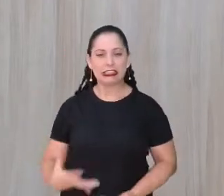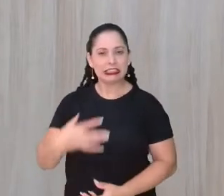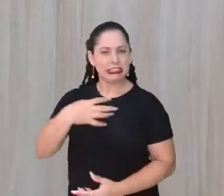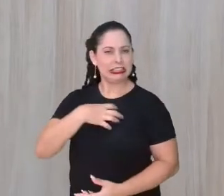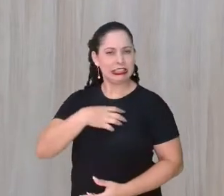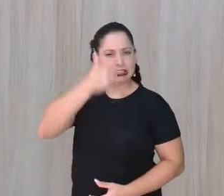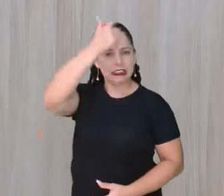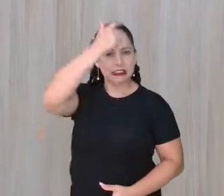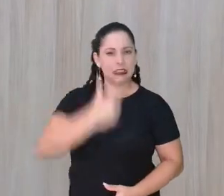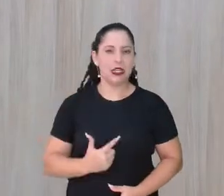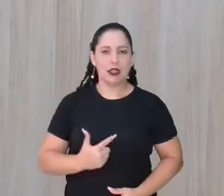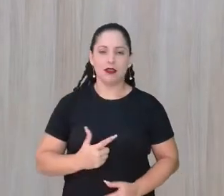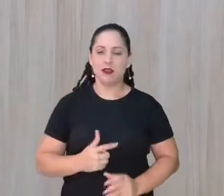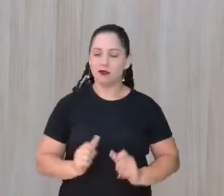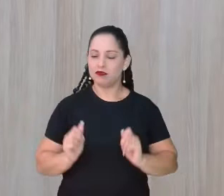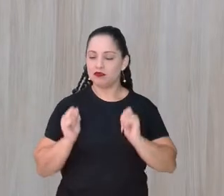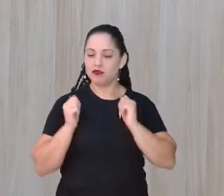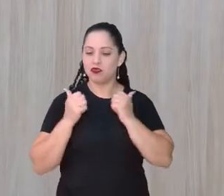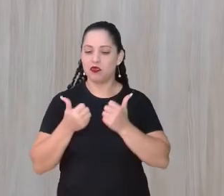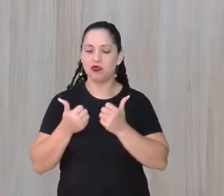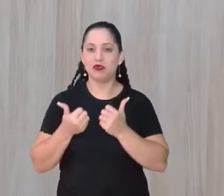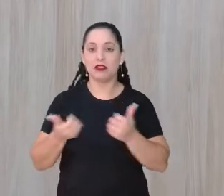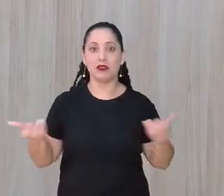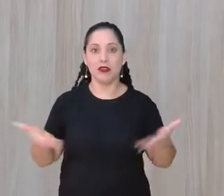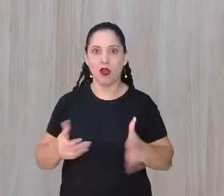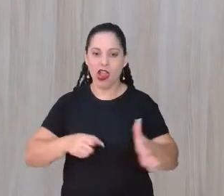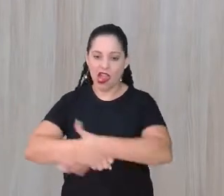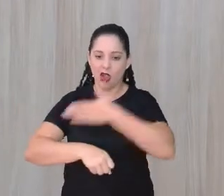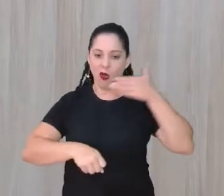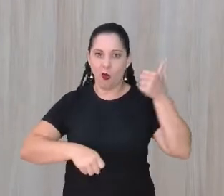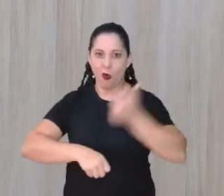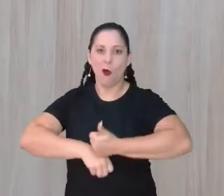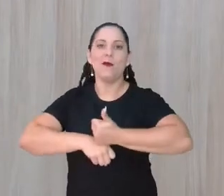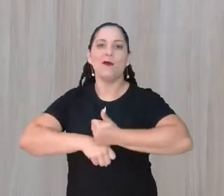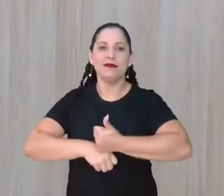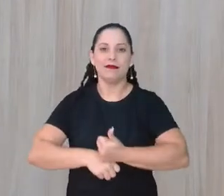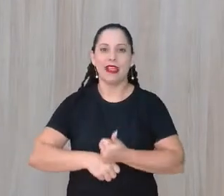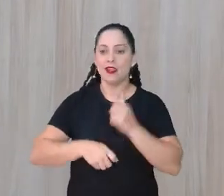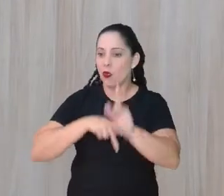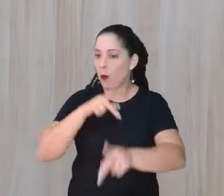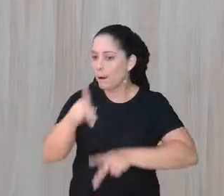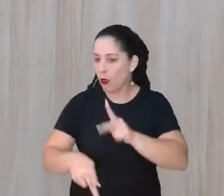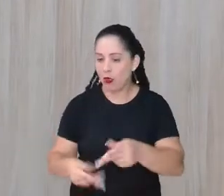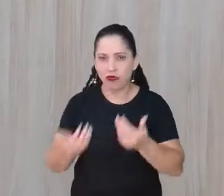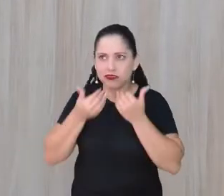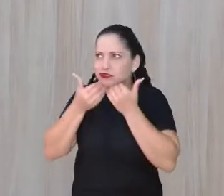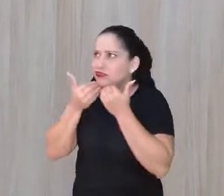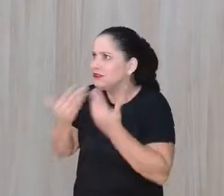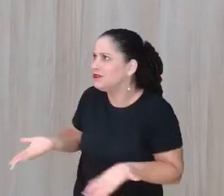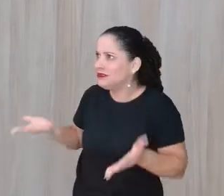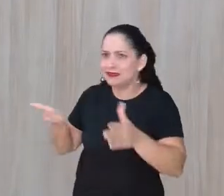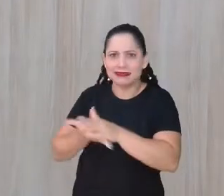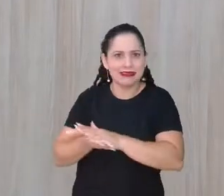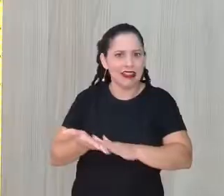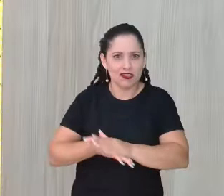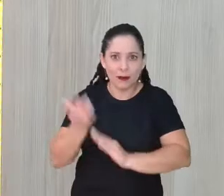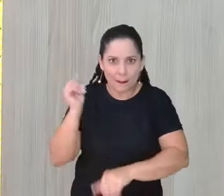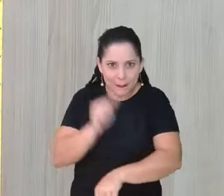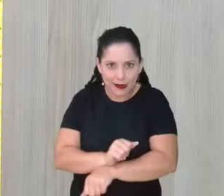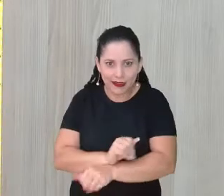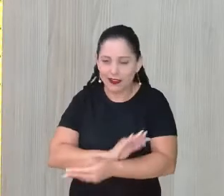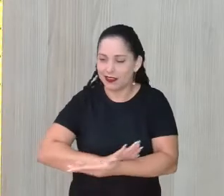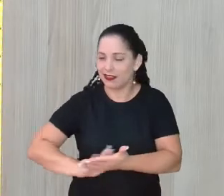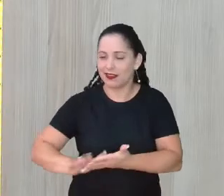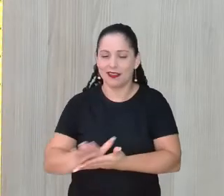pega, chega e dá o golpe inesperadamente, né? Porque ninguém esperava esse golpe. Exatamente, vê só que situação,